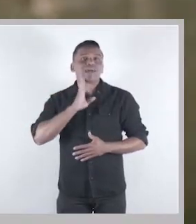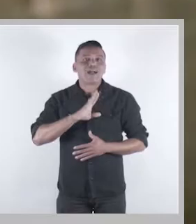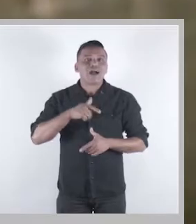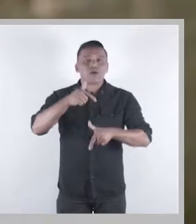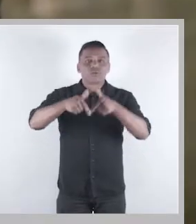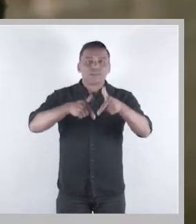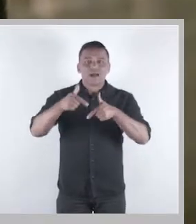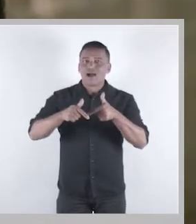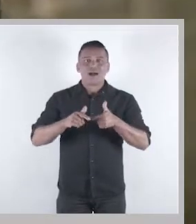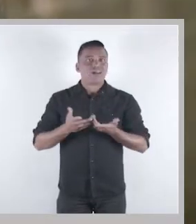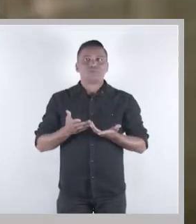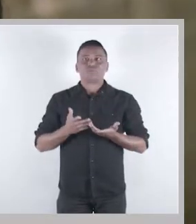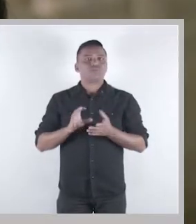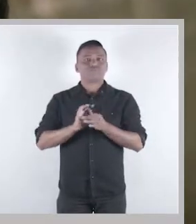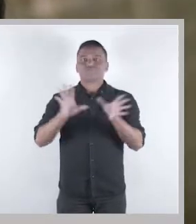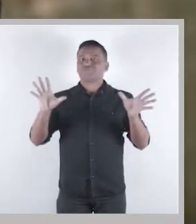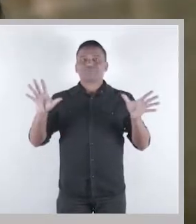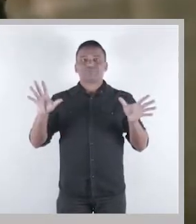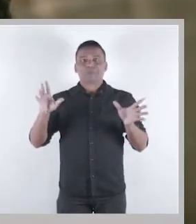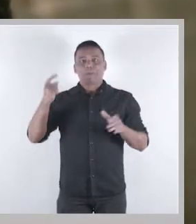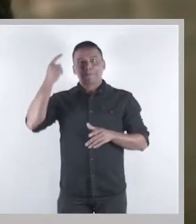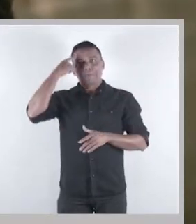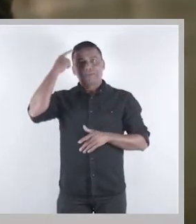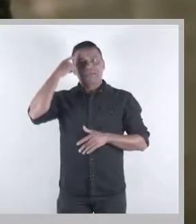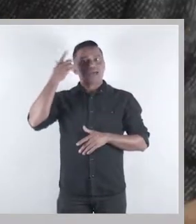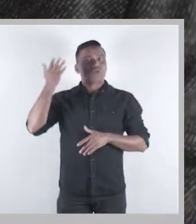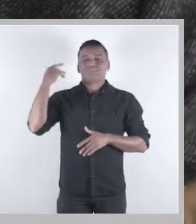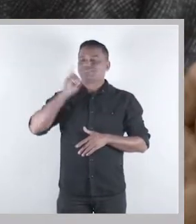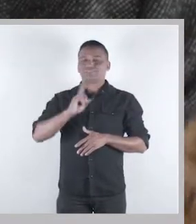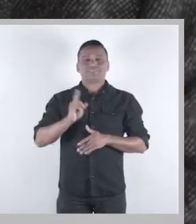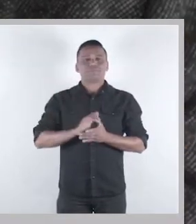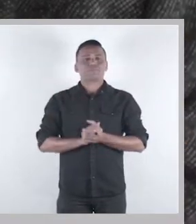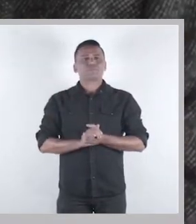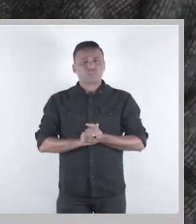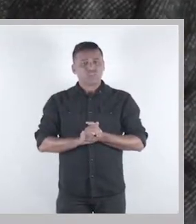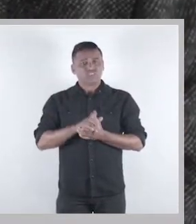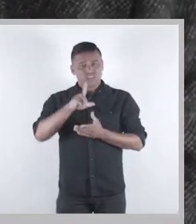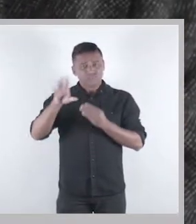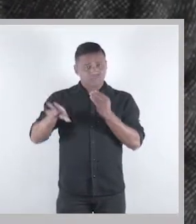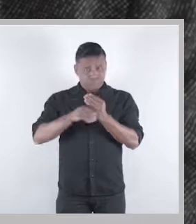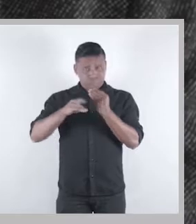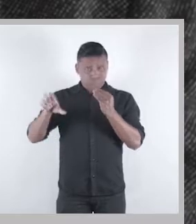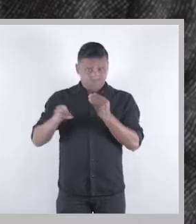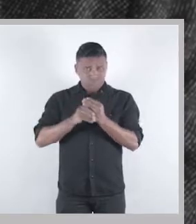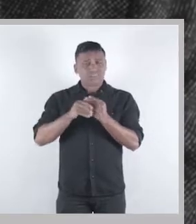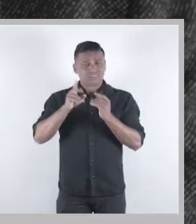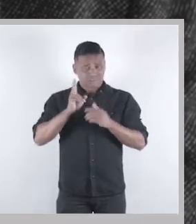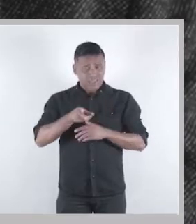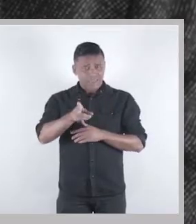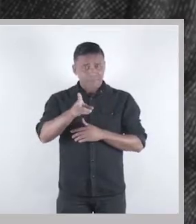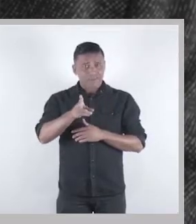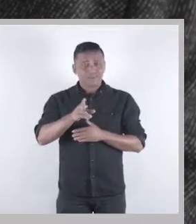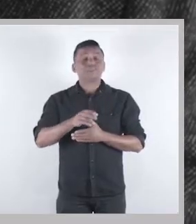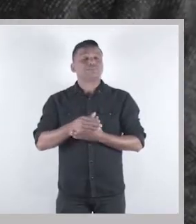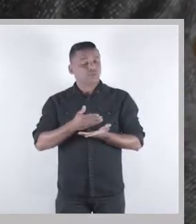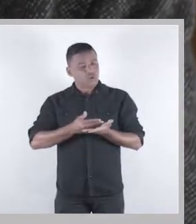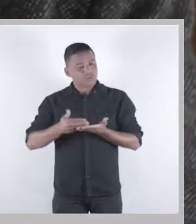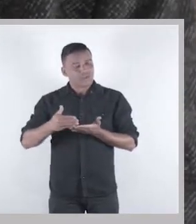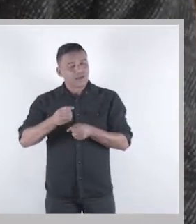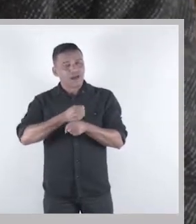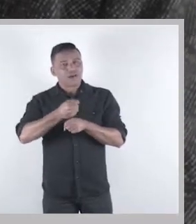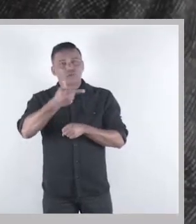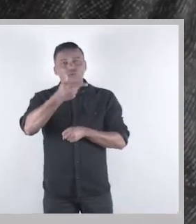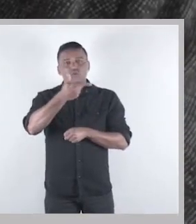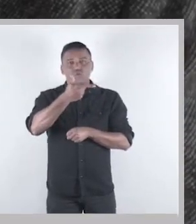colaborador né da Valeu aí eu passei a ser colaboradores começou 2016 né E aí já